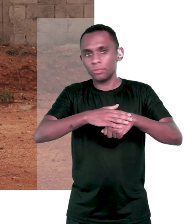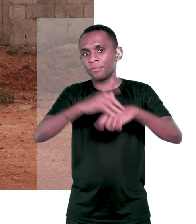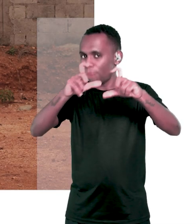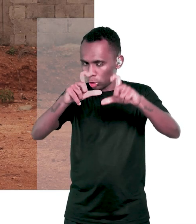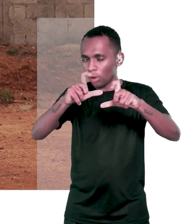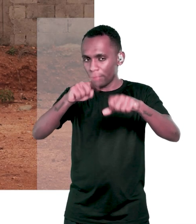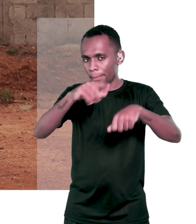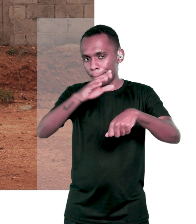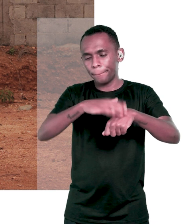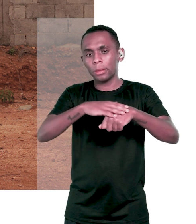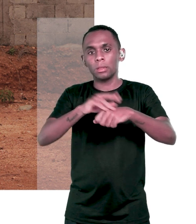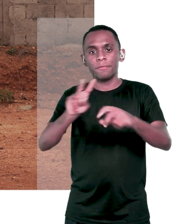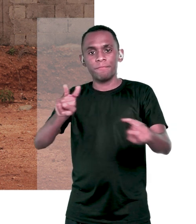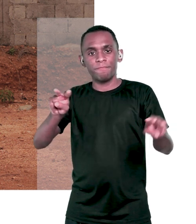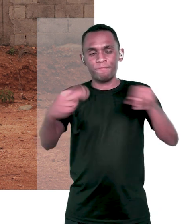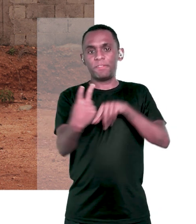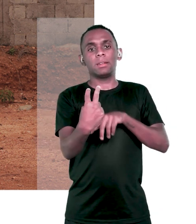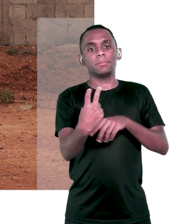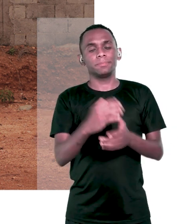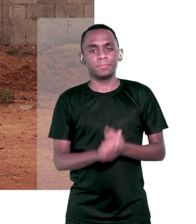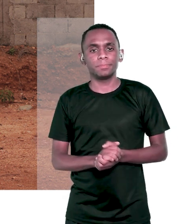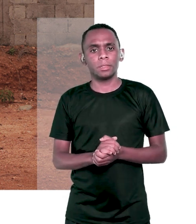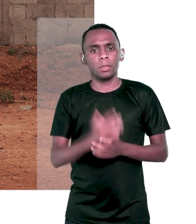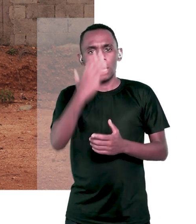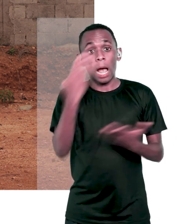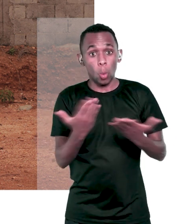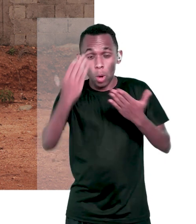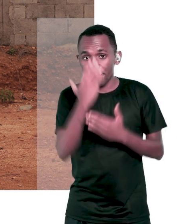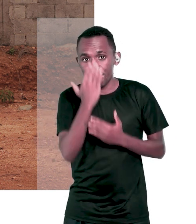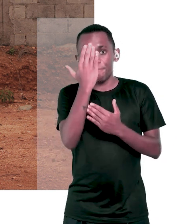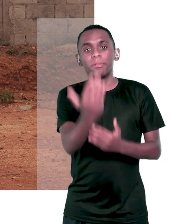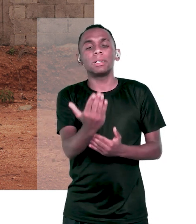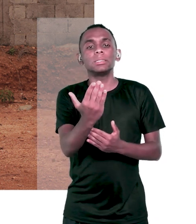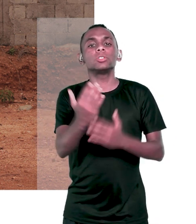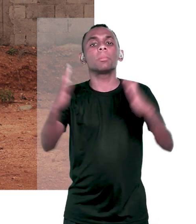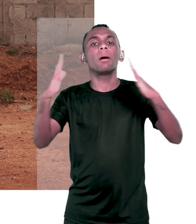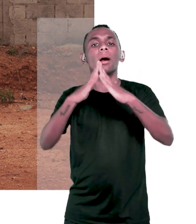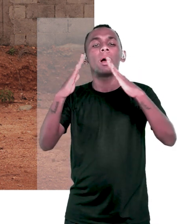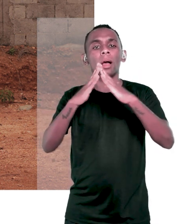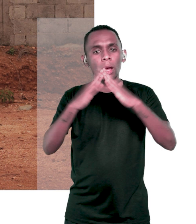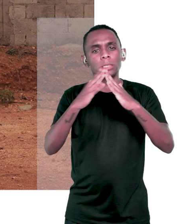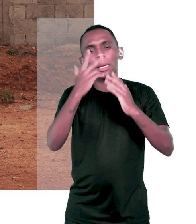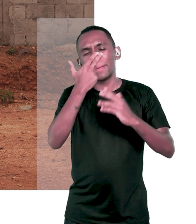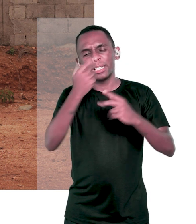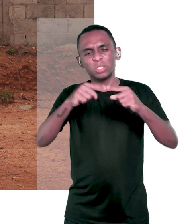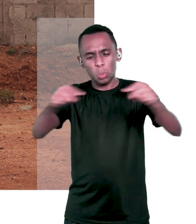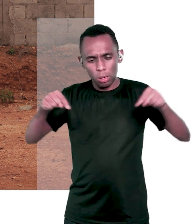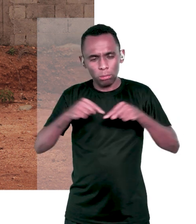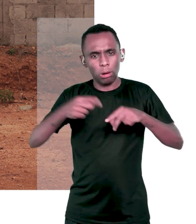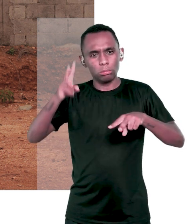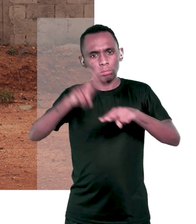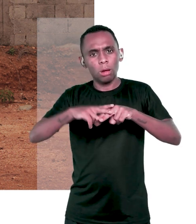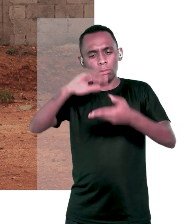Esse personagem vai aparecer juntamente com uma mulher que é a sua esposa na verdade numa proximidade os dois